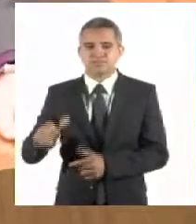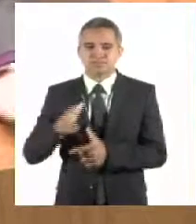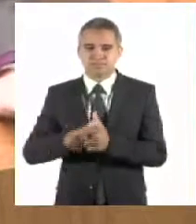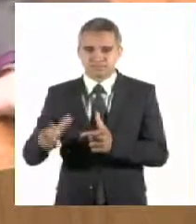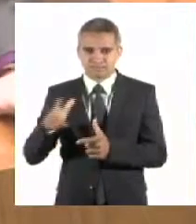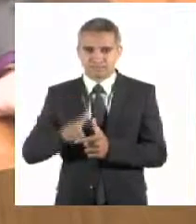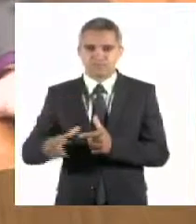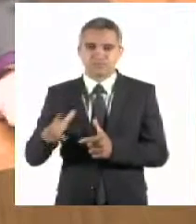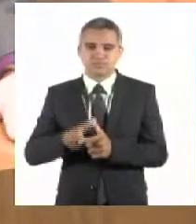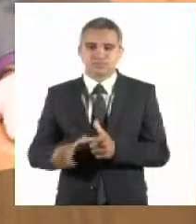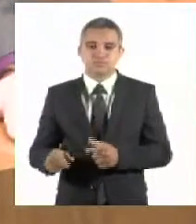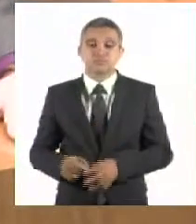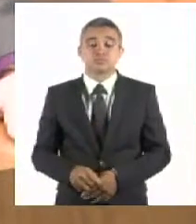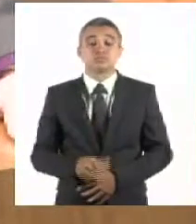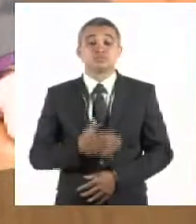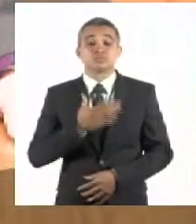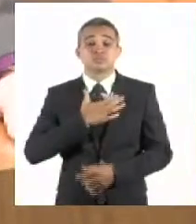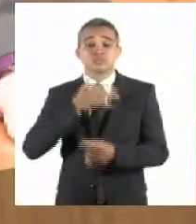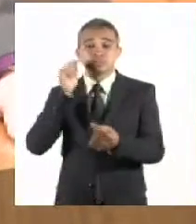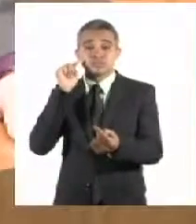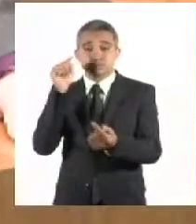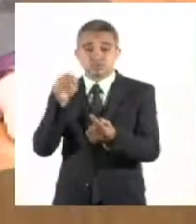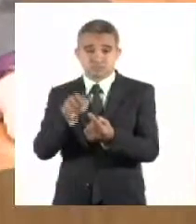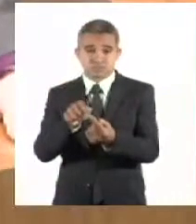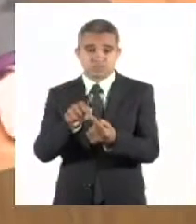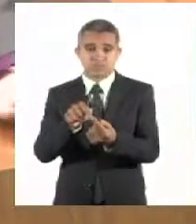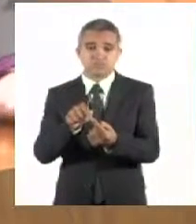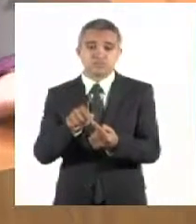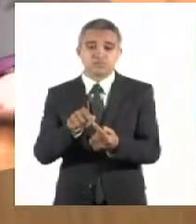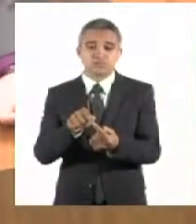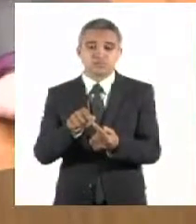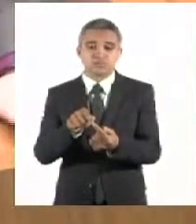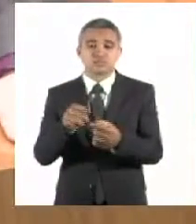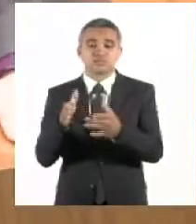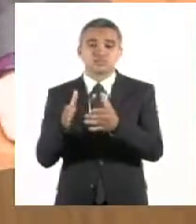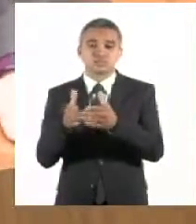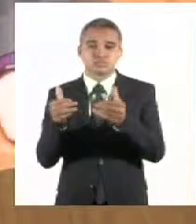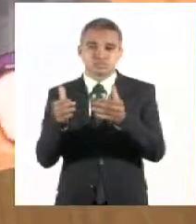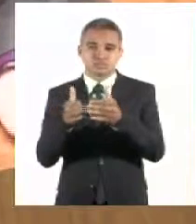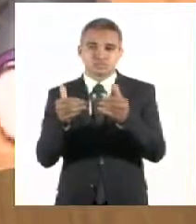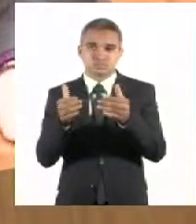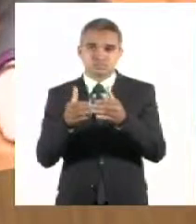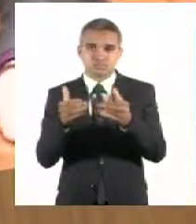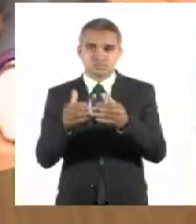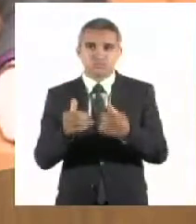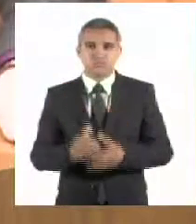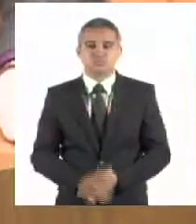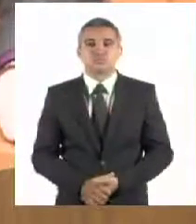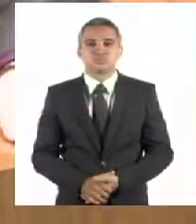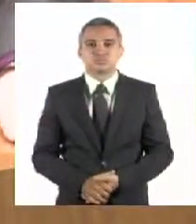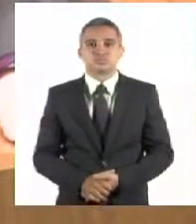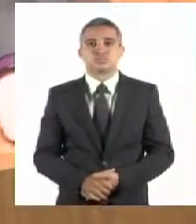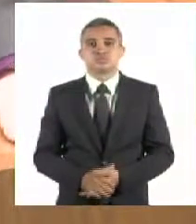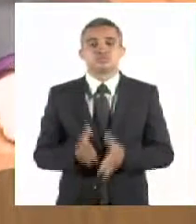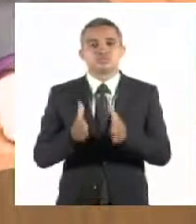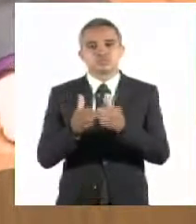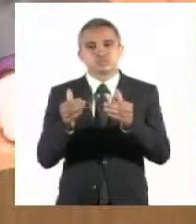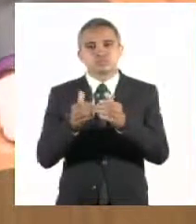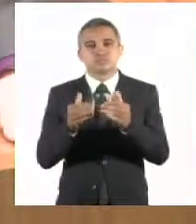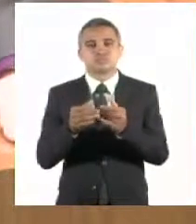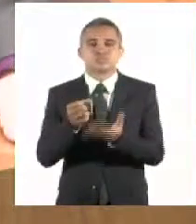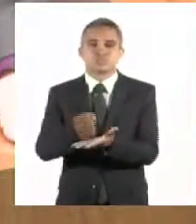O meu objetivo é pedir, é solicitar o apoio